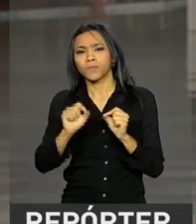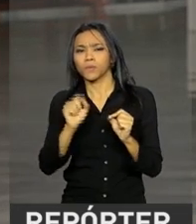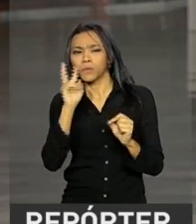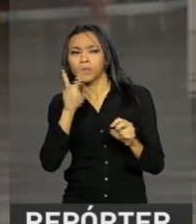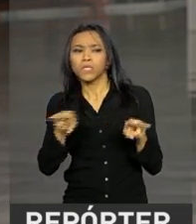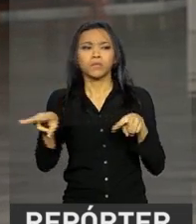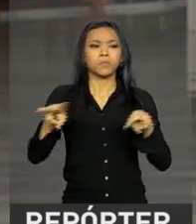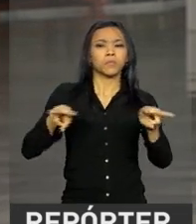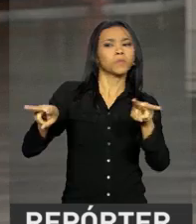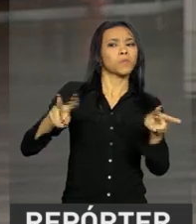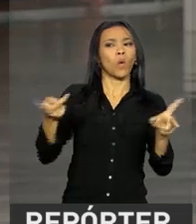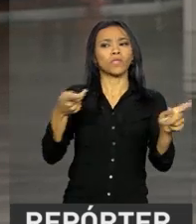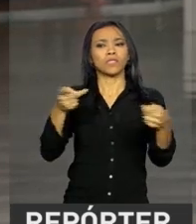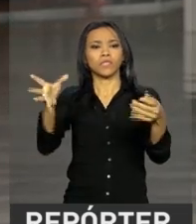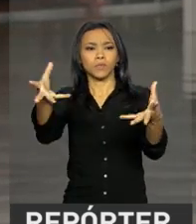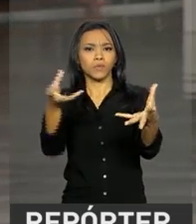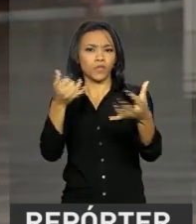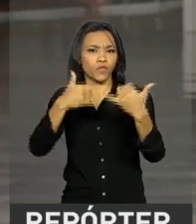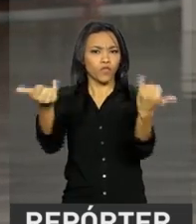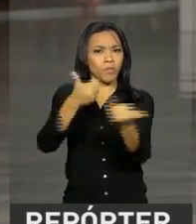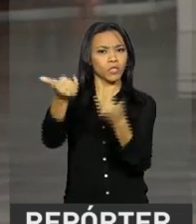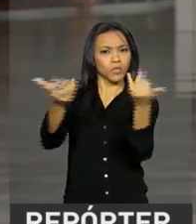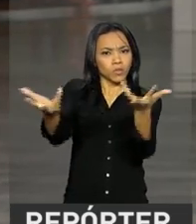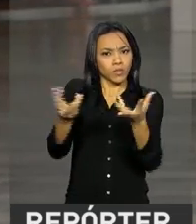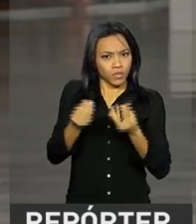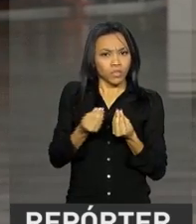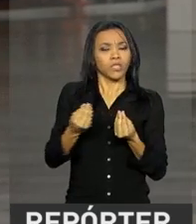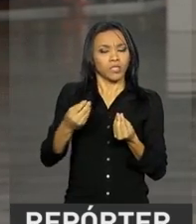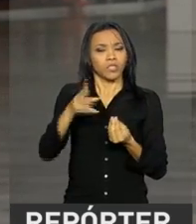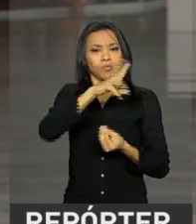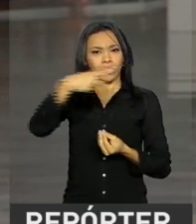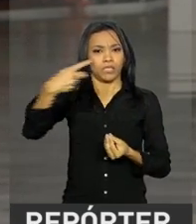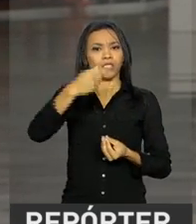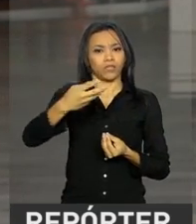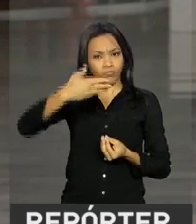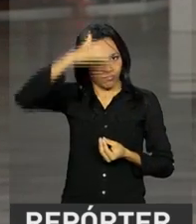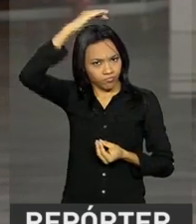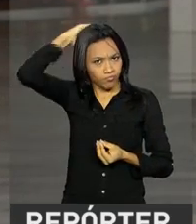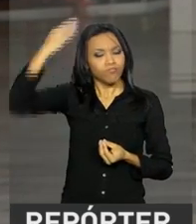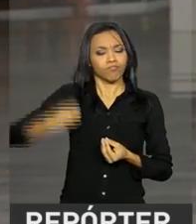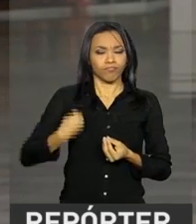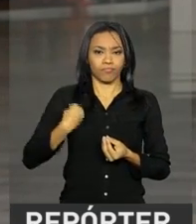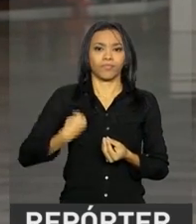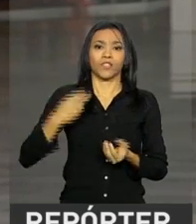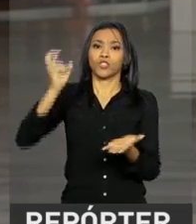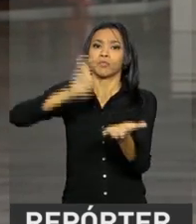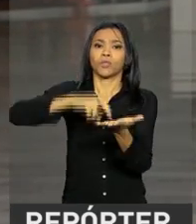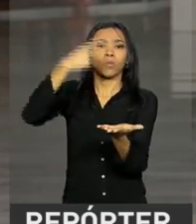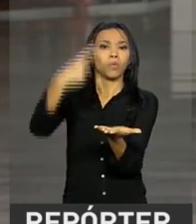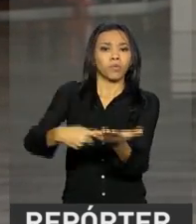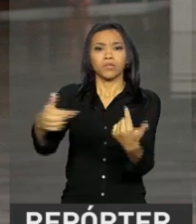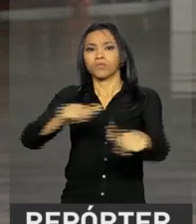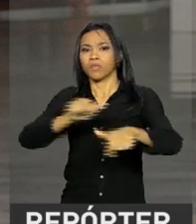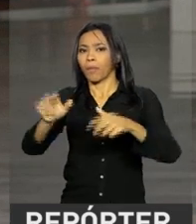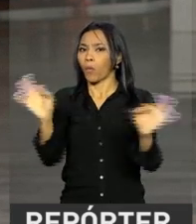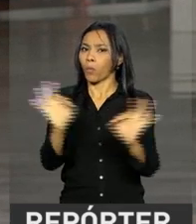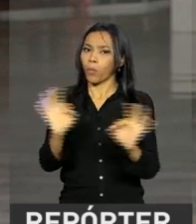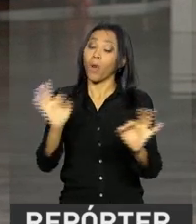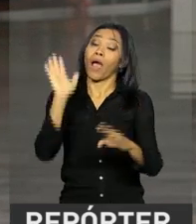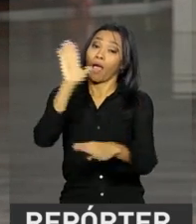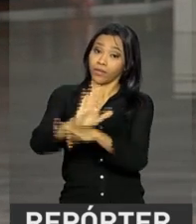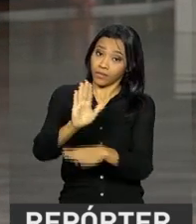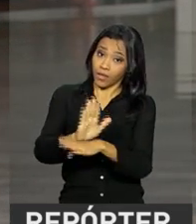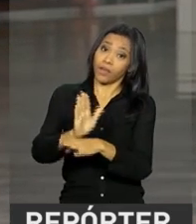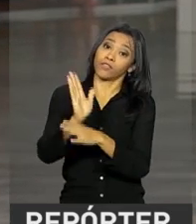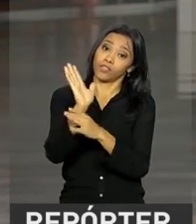movimentações o presidente exercício Michel tem está aqui no Palácio do Planalto pela manhã não teve nenhum compromisso na agenda na parte da tarde como a gente